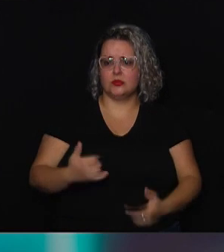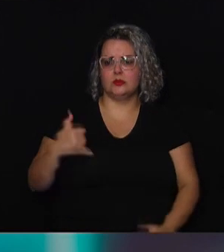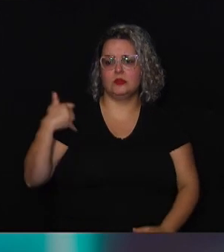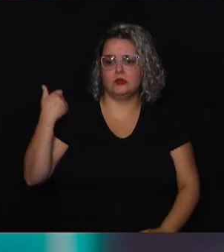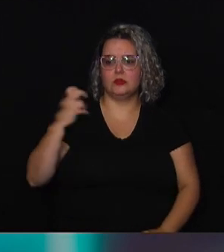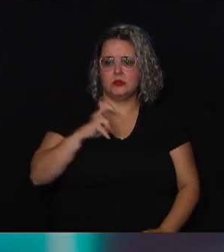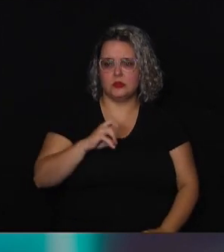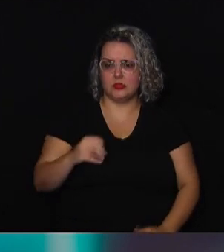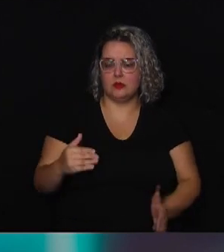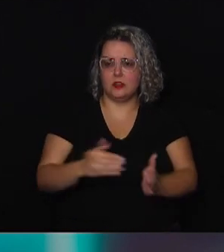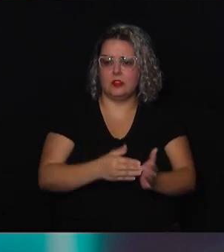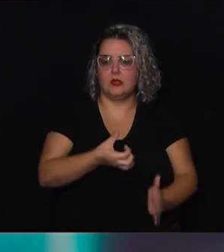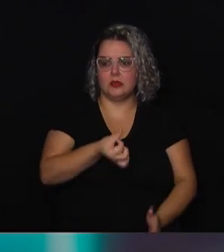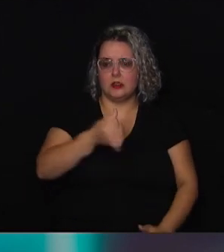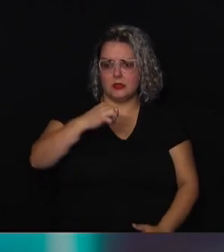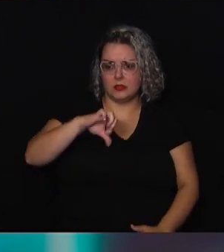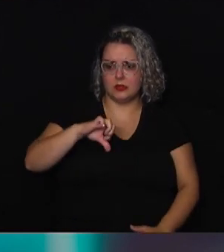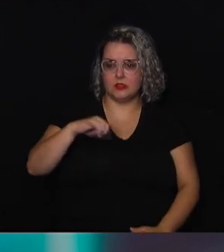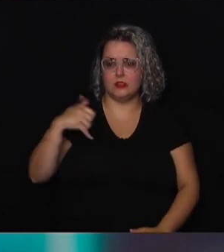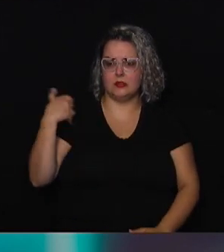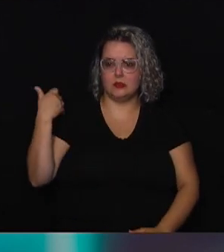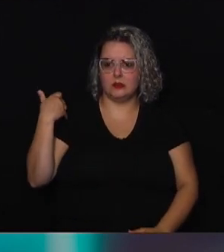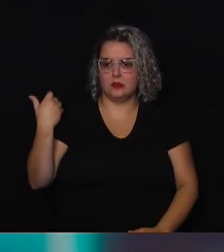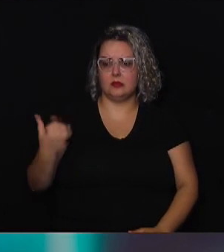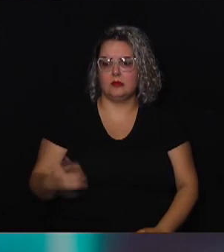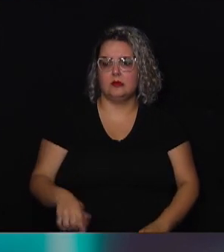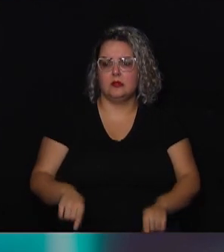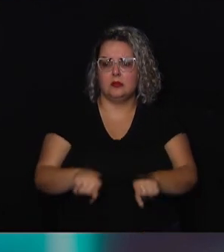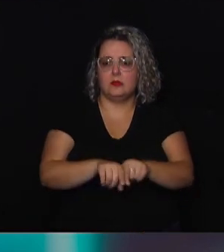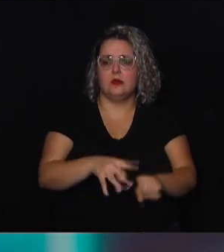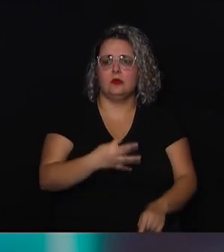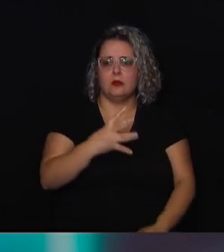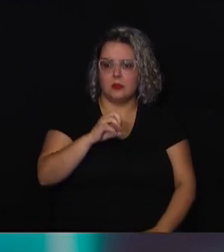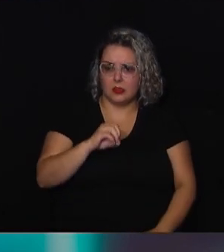69 anos, como 40 a 69 anos.